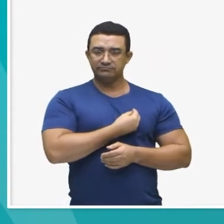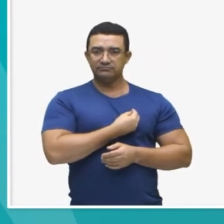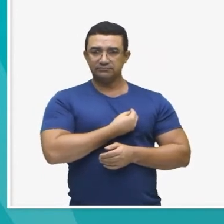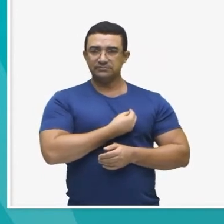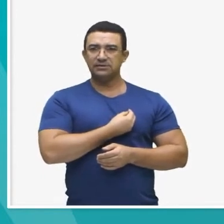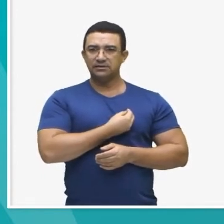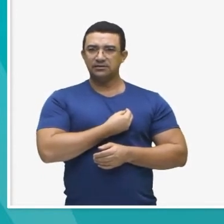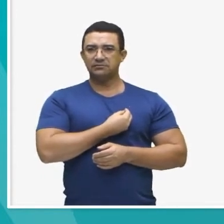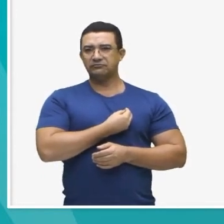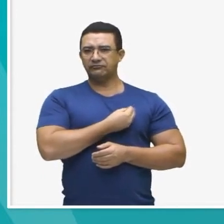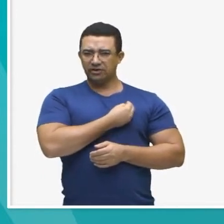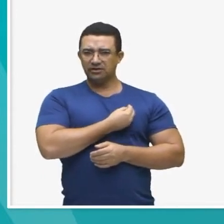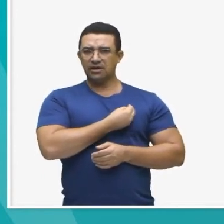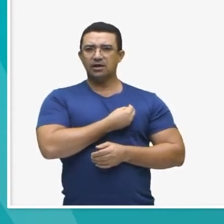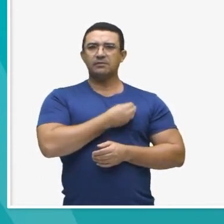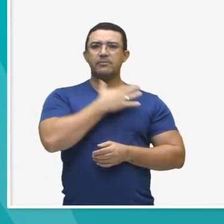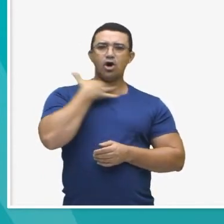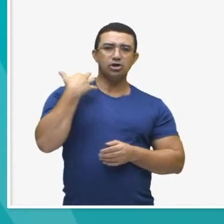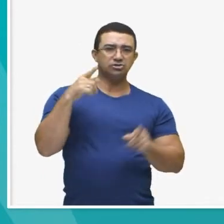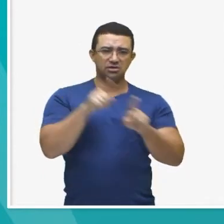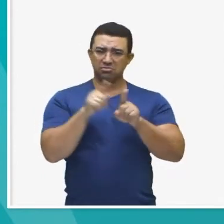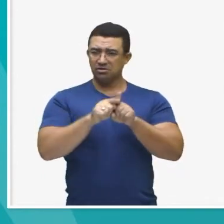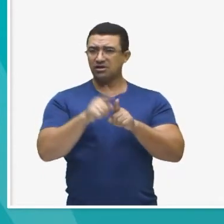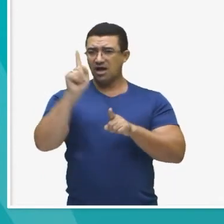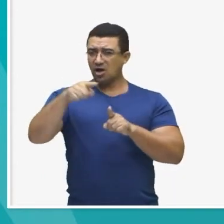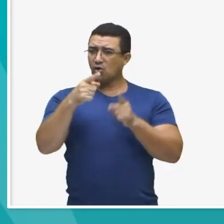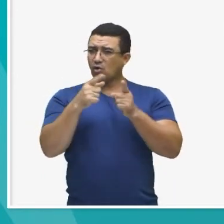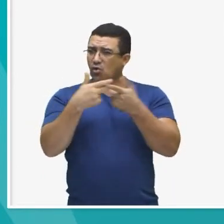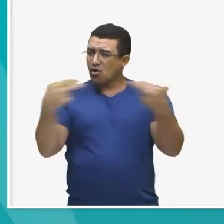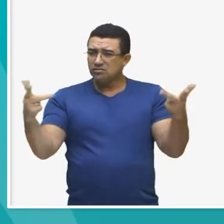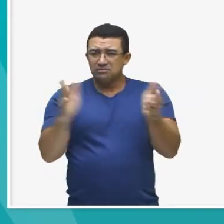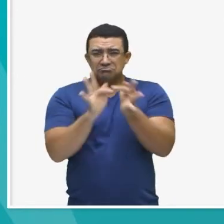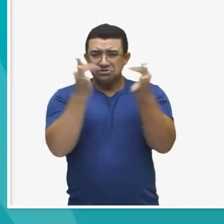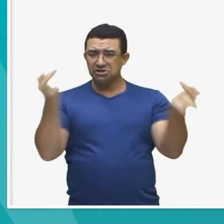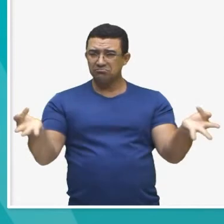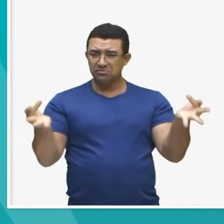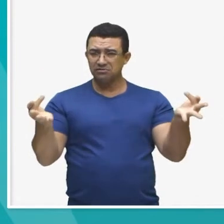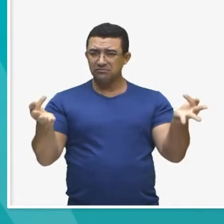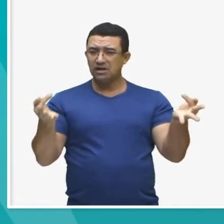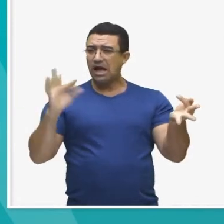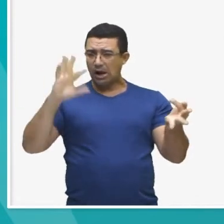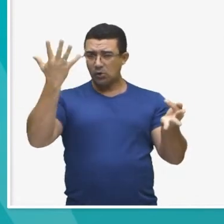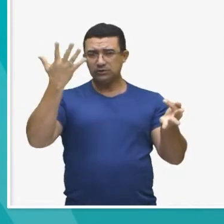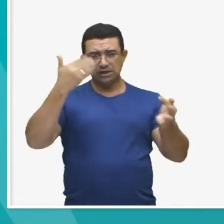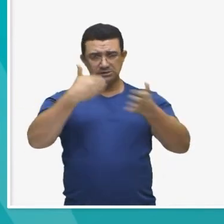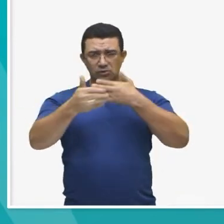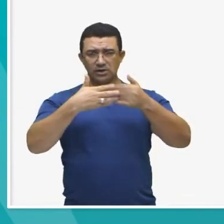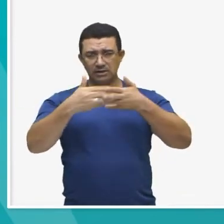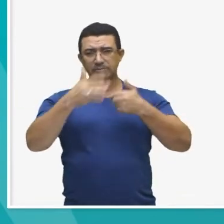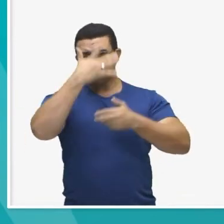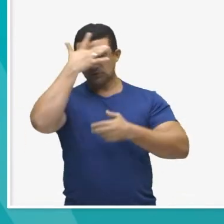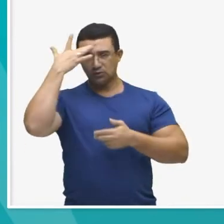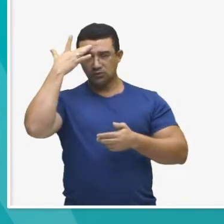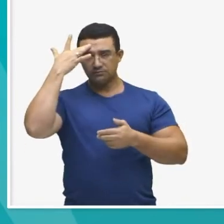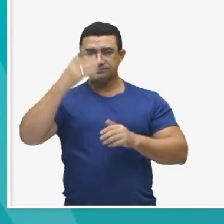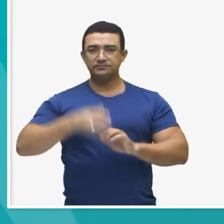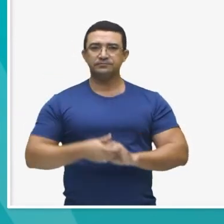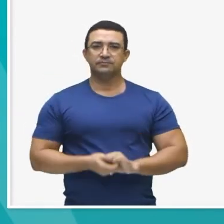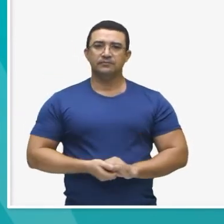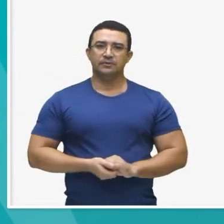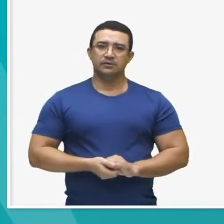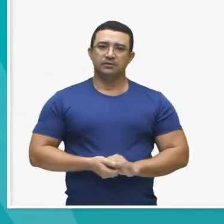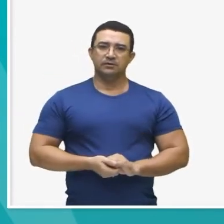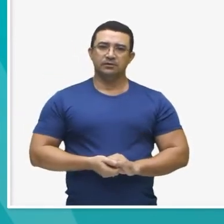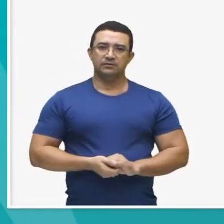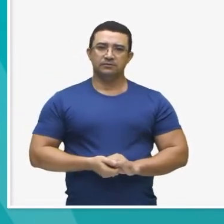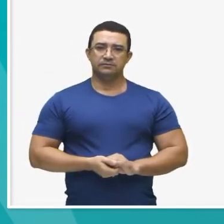algo banal, não é? E aí a gente tem um título, aliás, um título não, um trecho desse poema que nos mostra